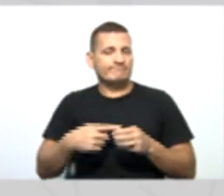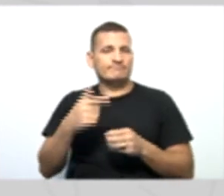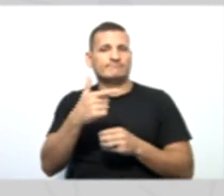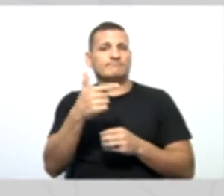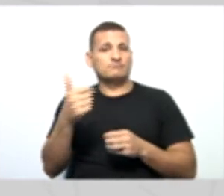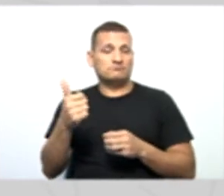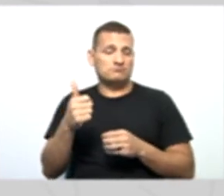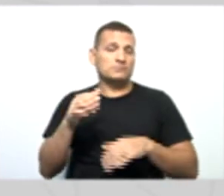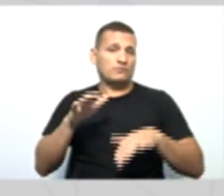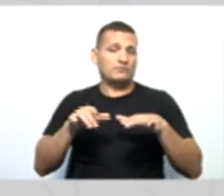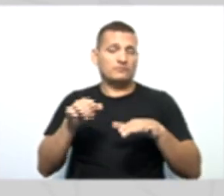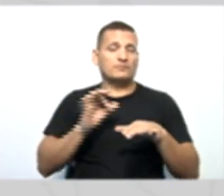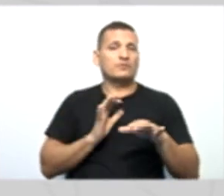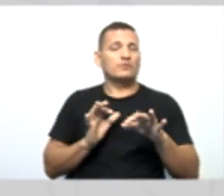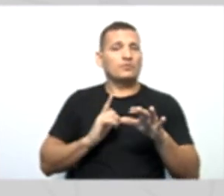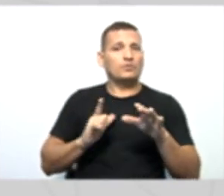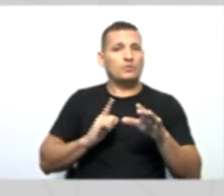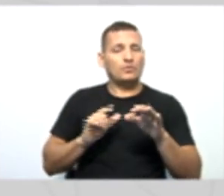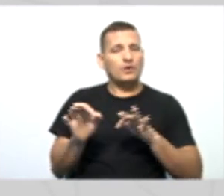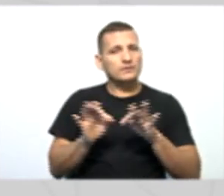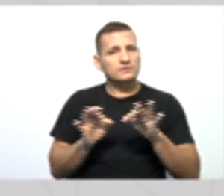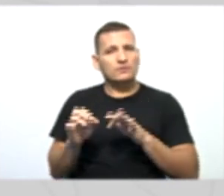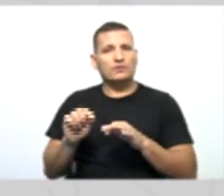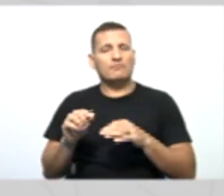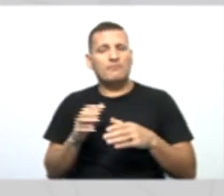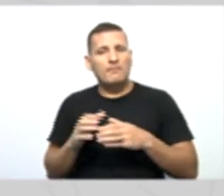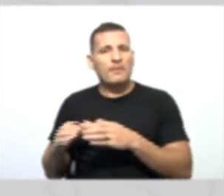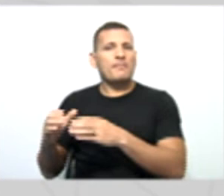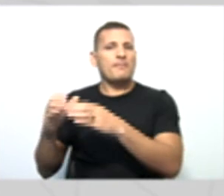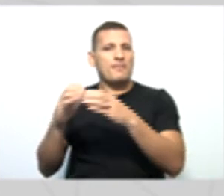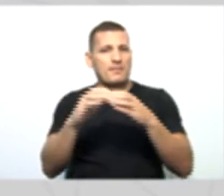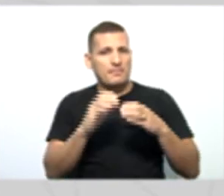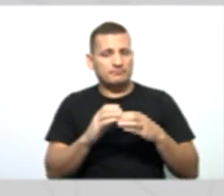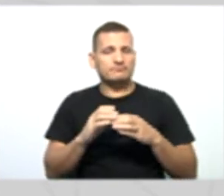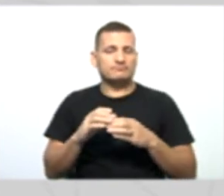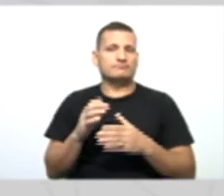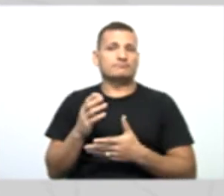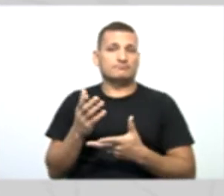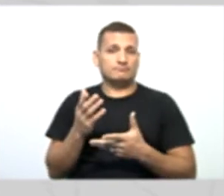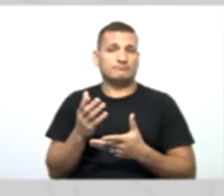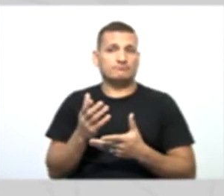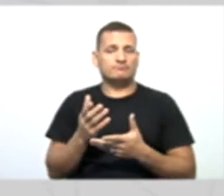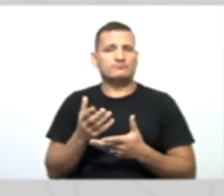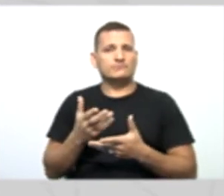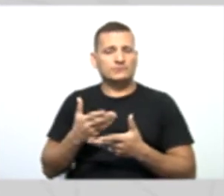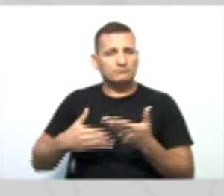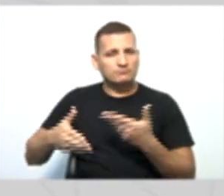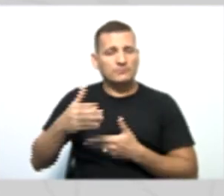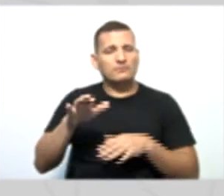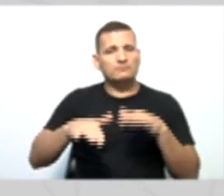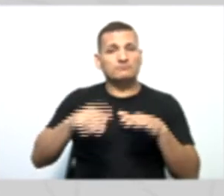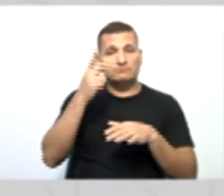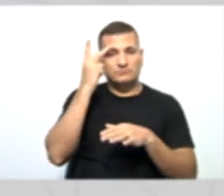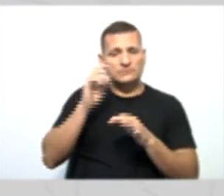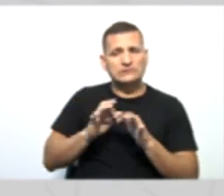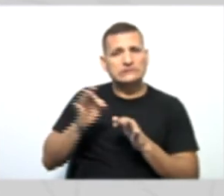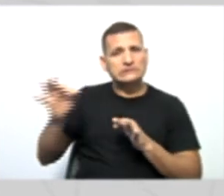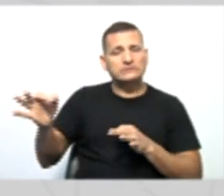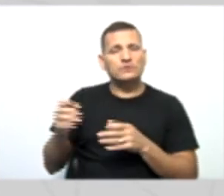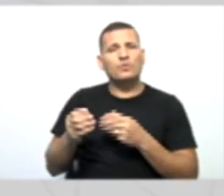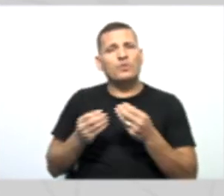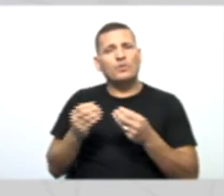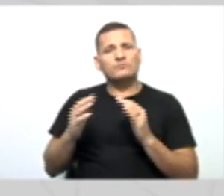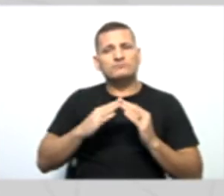organizem em micro-regiões para que haja essa governança. Muita gente que mora distante uma da outra, como é que elas